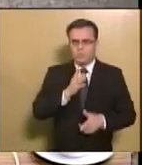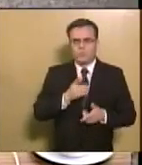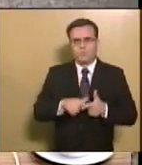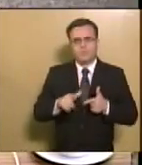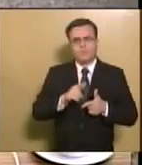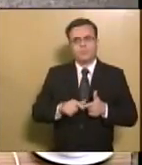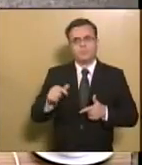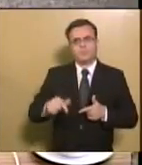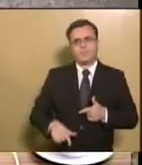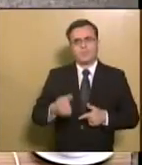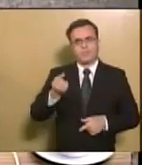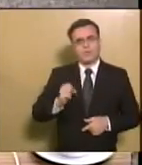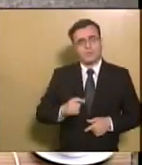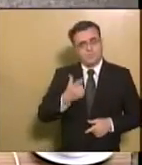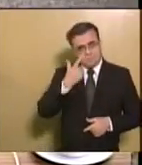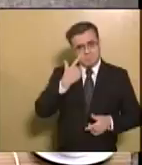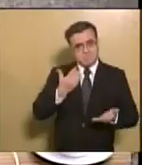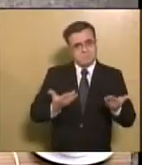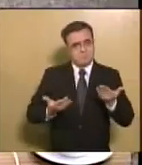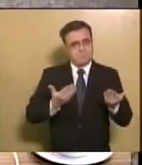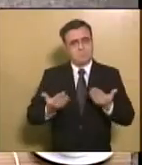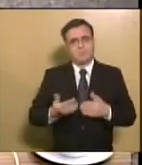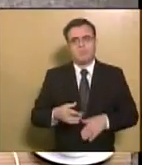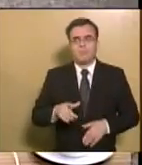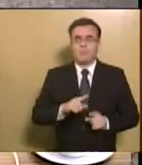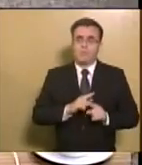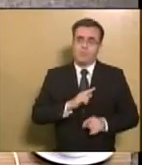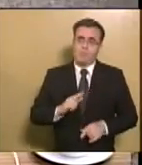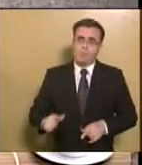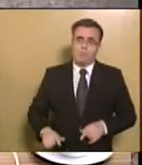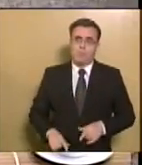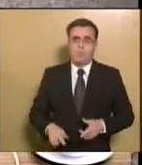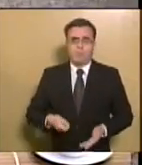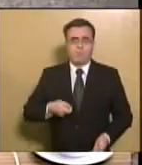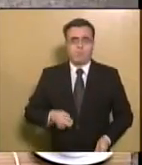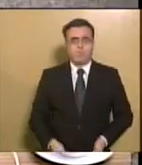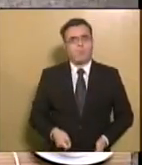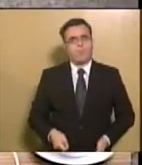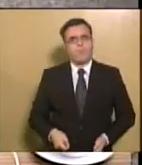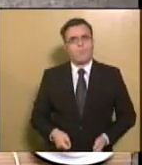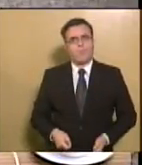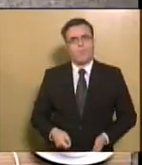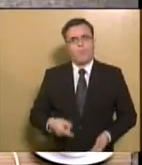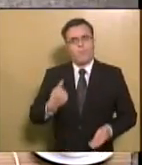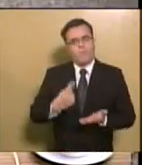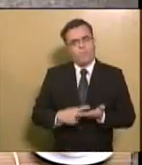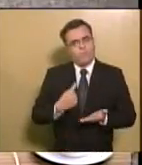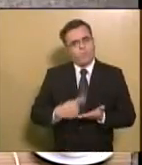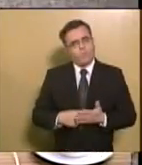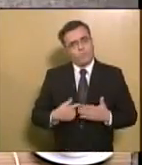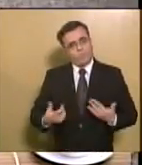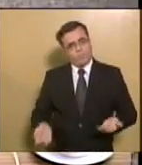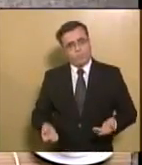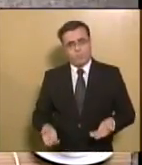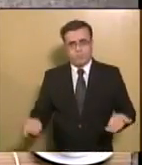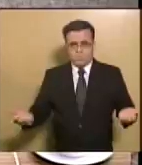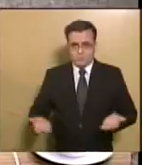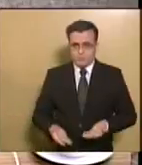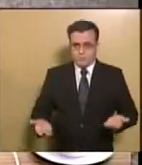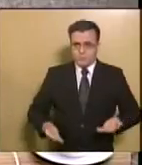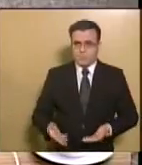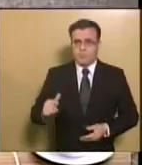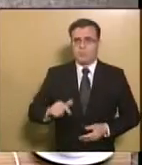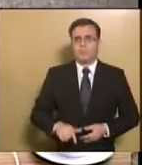Sergipe e que ia analisar. Mas cabe ao governo do estado dar celeridade a esse convênio. Agora, a população,